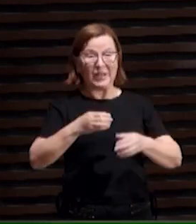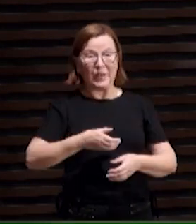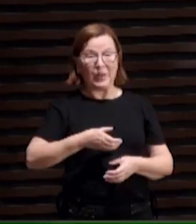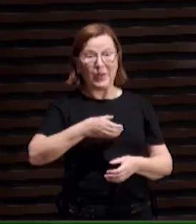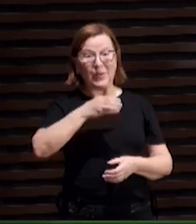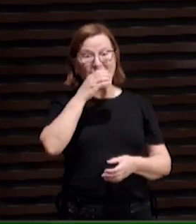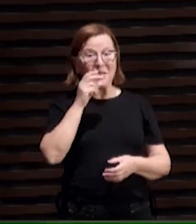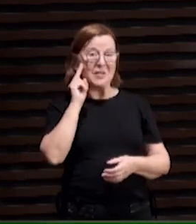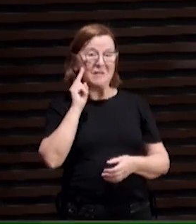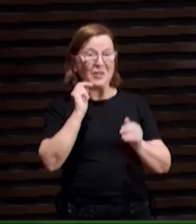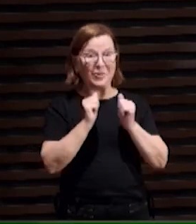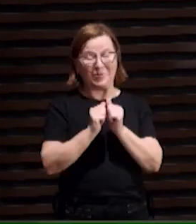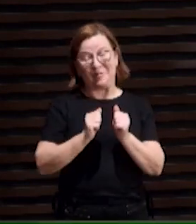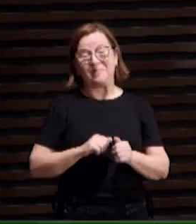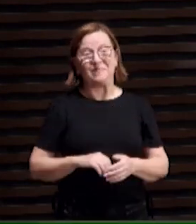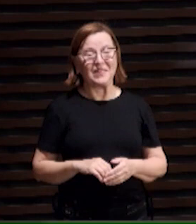E a irmã do Nietzsche